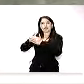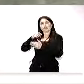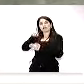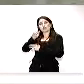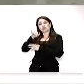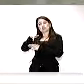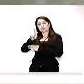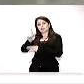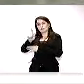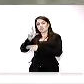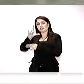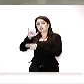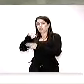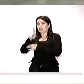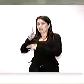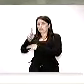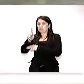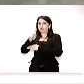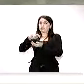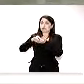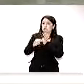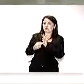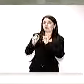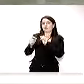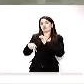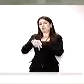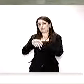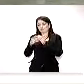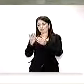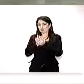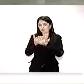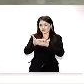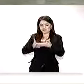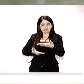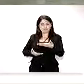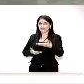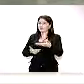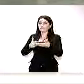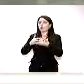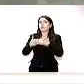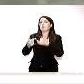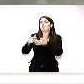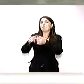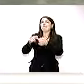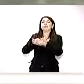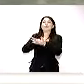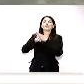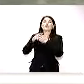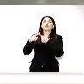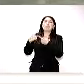contatadas são suficientes para comprometer a matéria notificado as partes não apresentaram justificativas